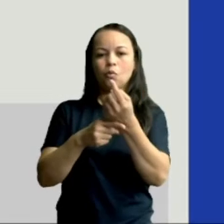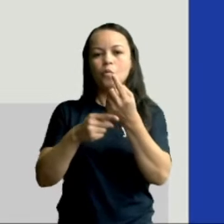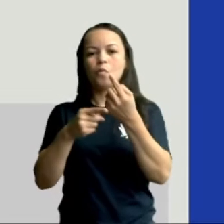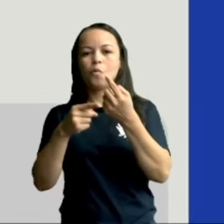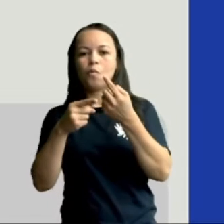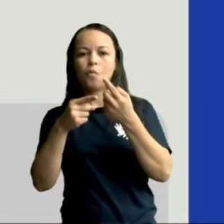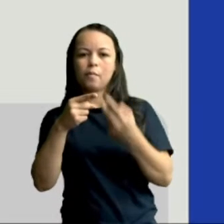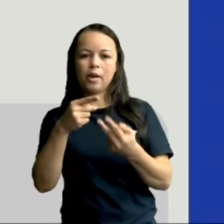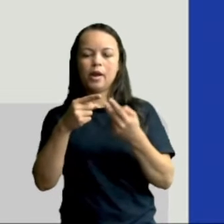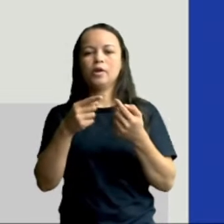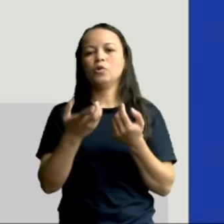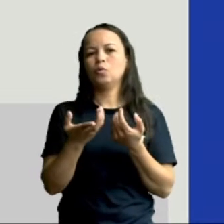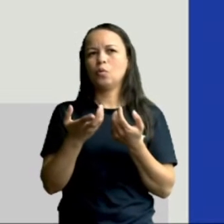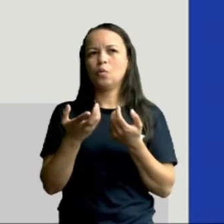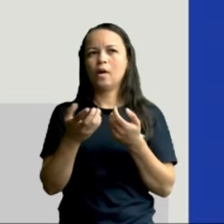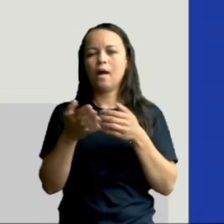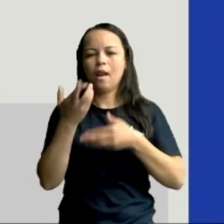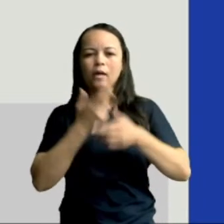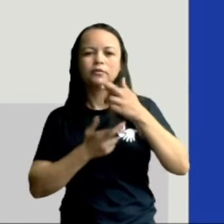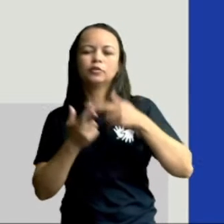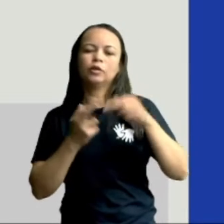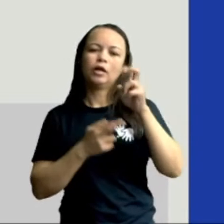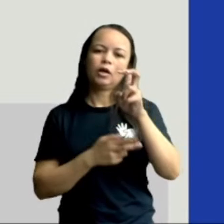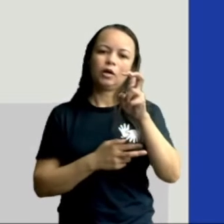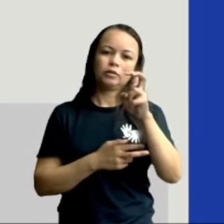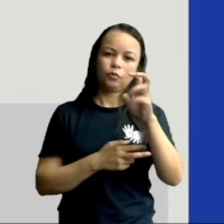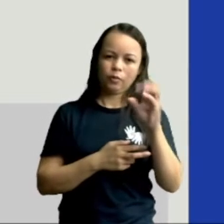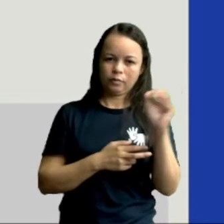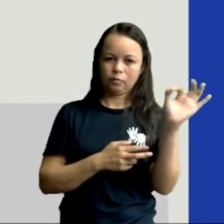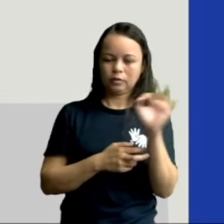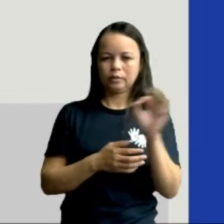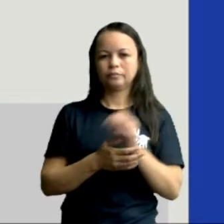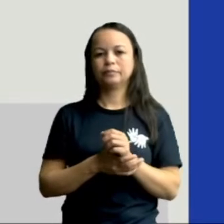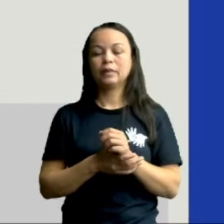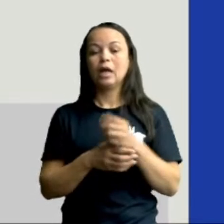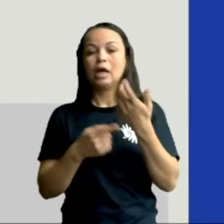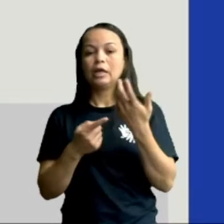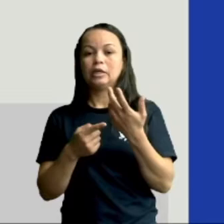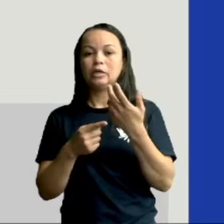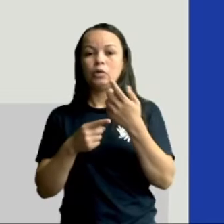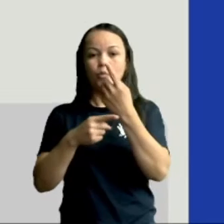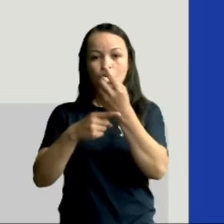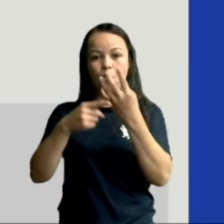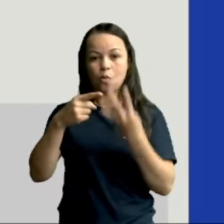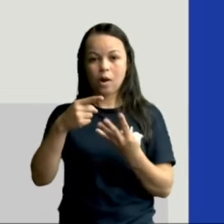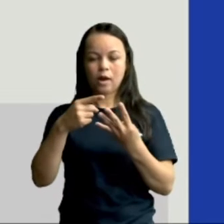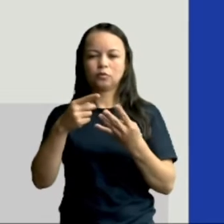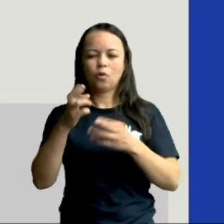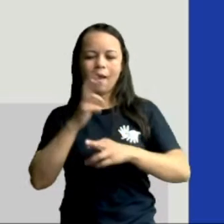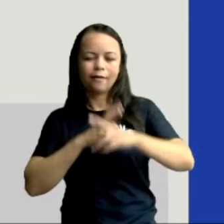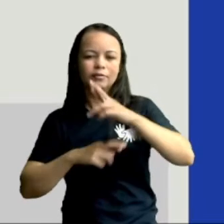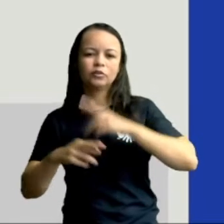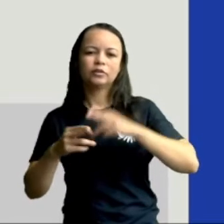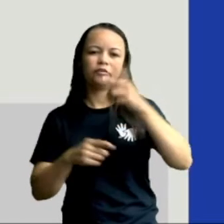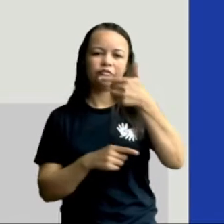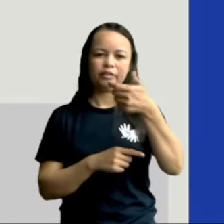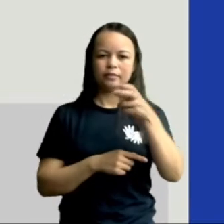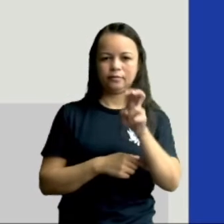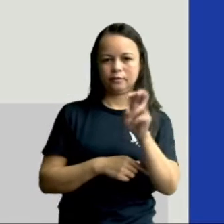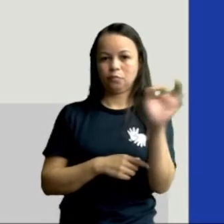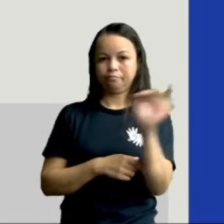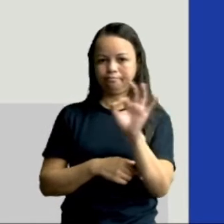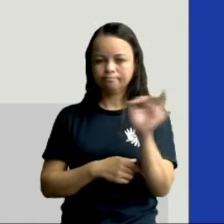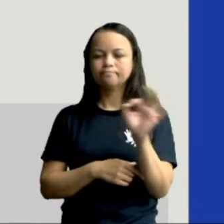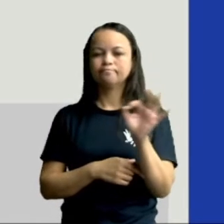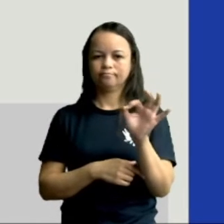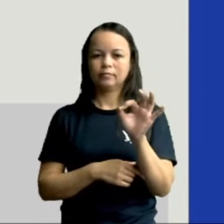eu já sei que é relacionado ao 50%. 1/4 relacionado a 25%. Por quê? Vamos somar aí 25%